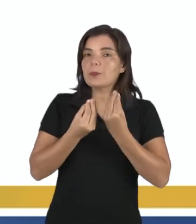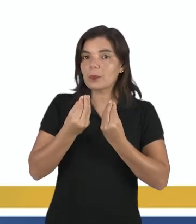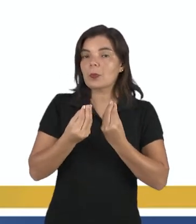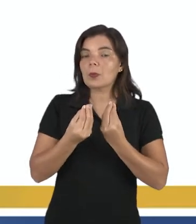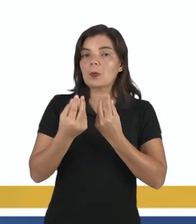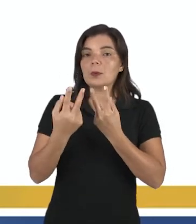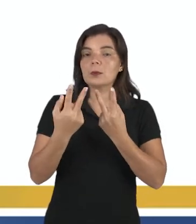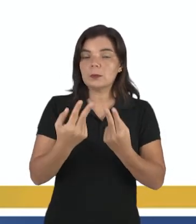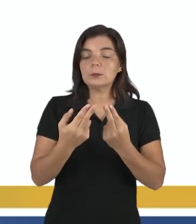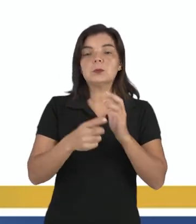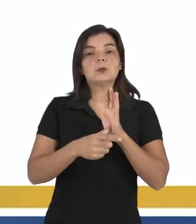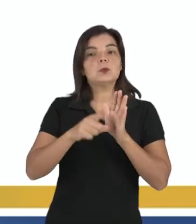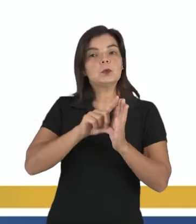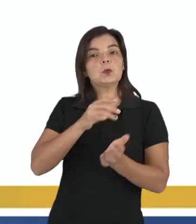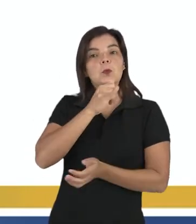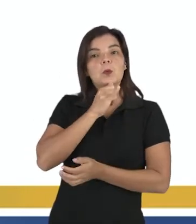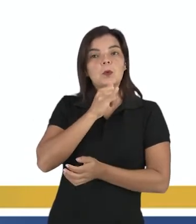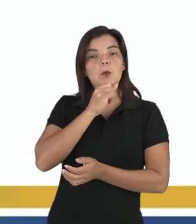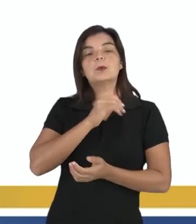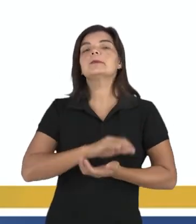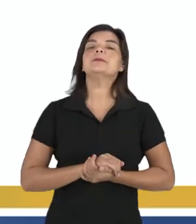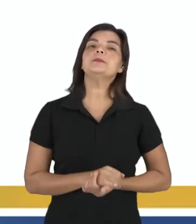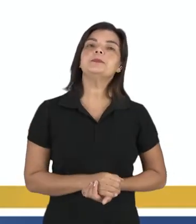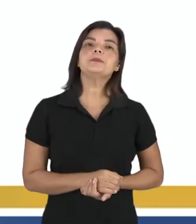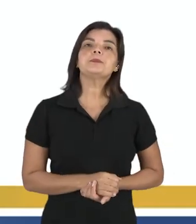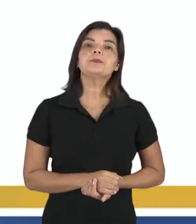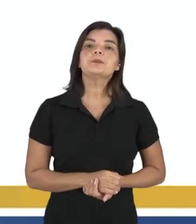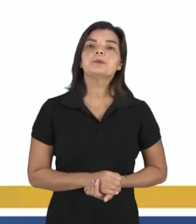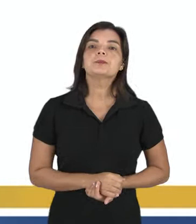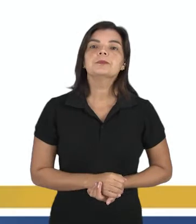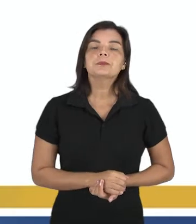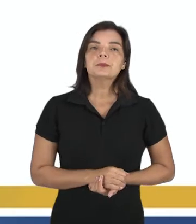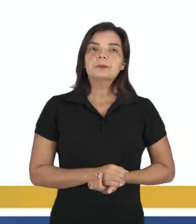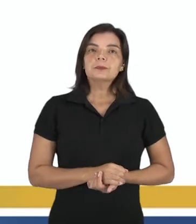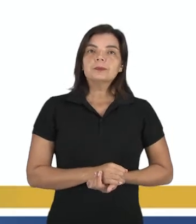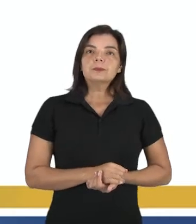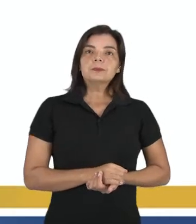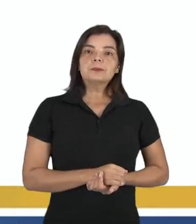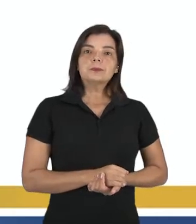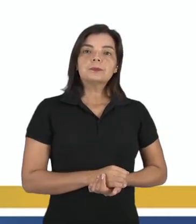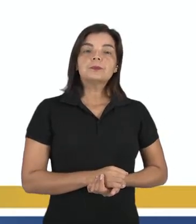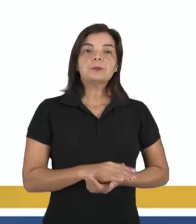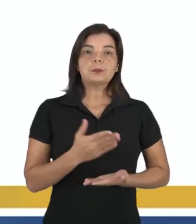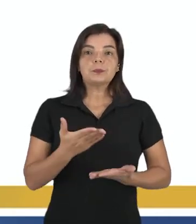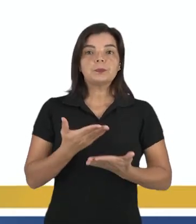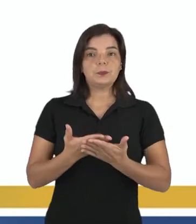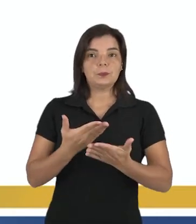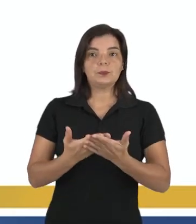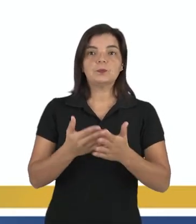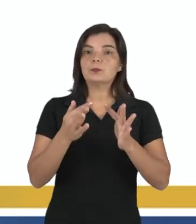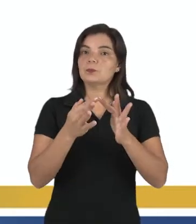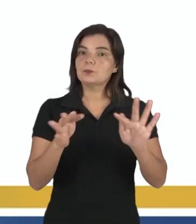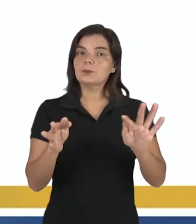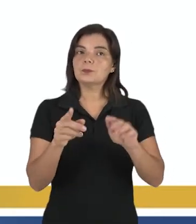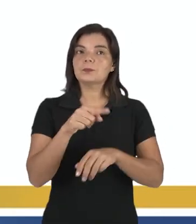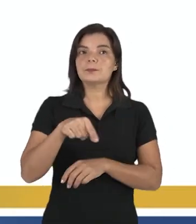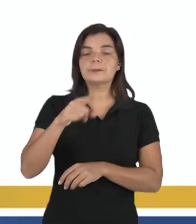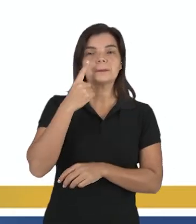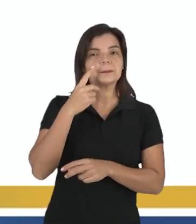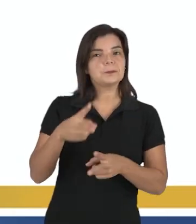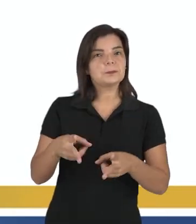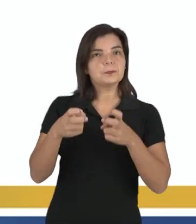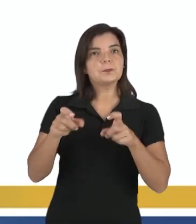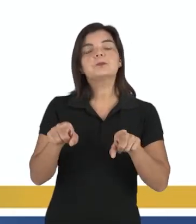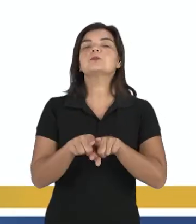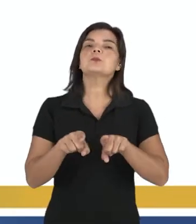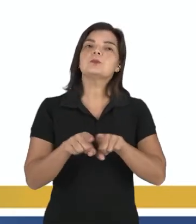nós colocamos comumente quando se está trabalhando a função. Então, vocês vão